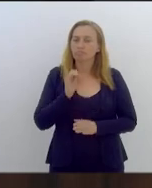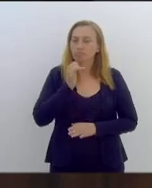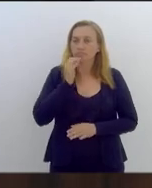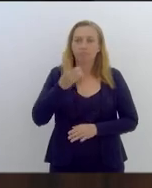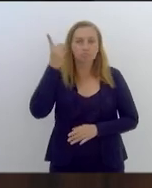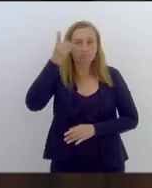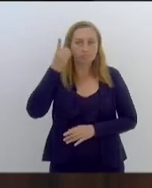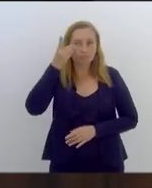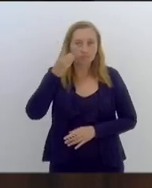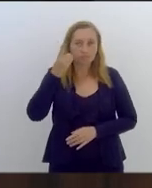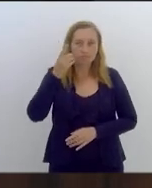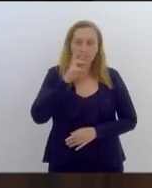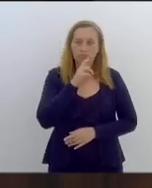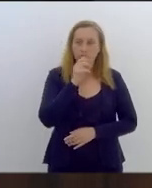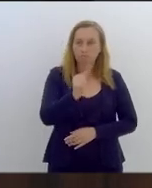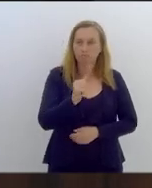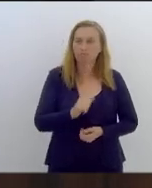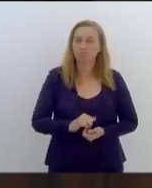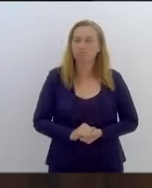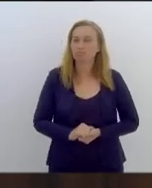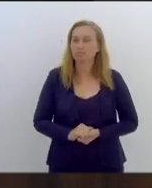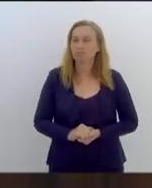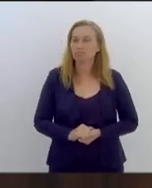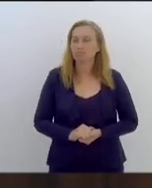deputado Rodrigo Amorim.